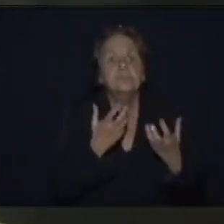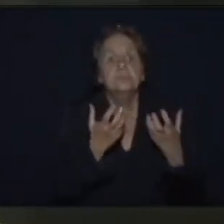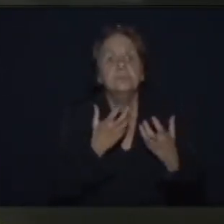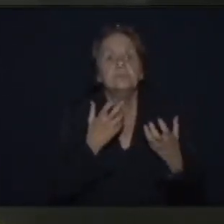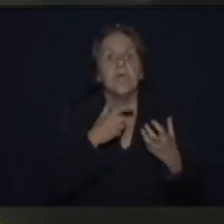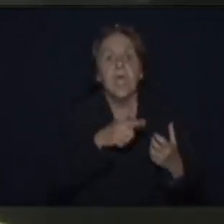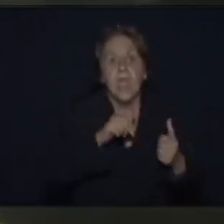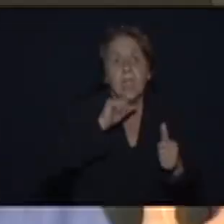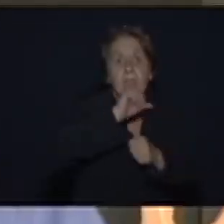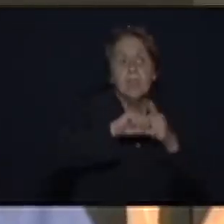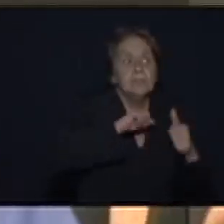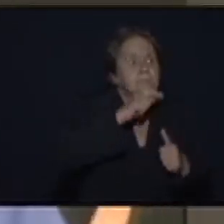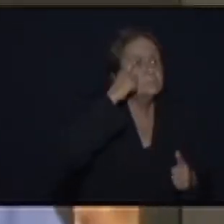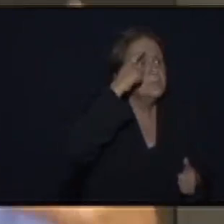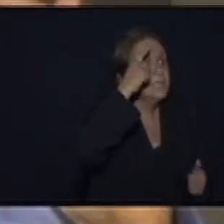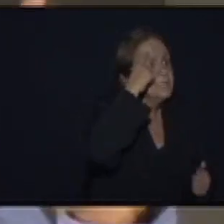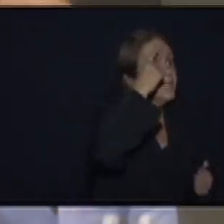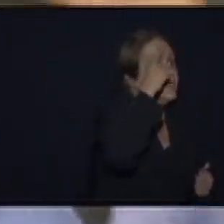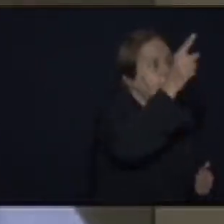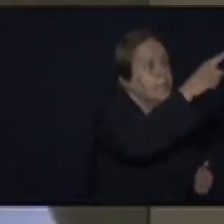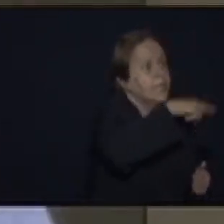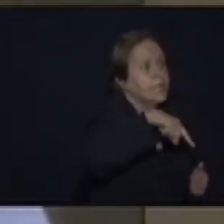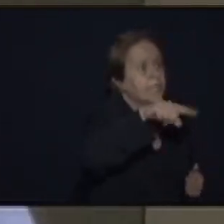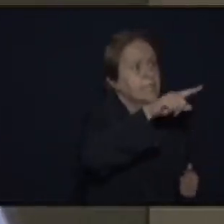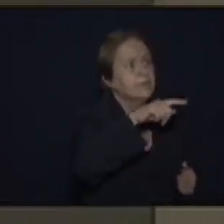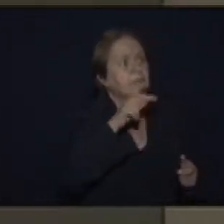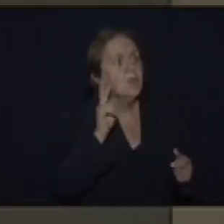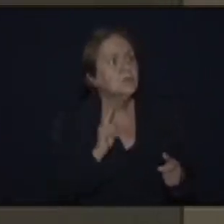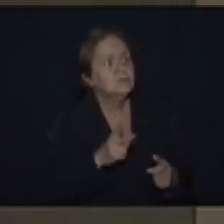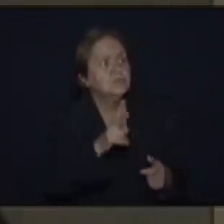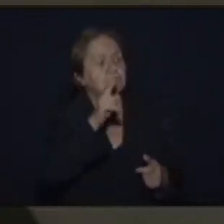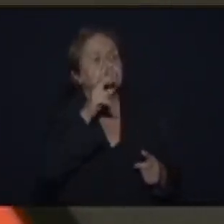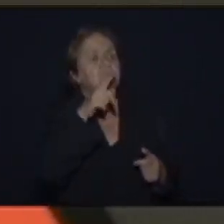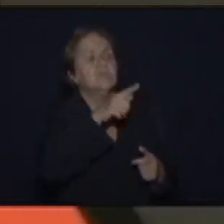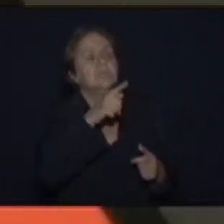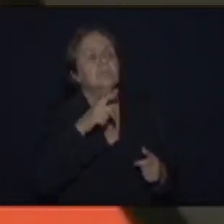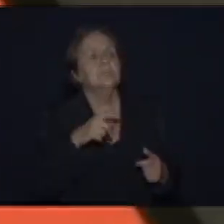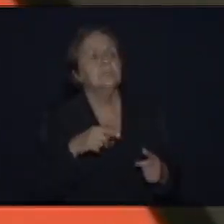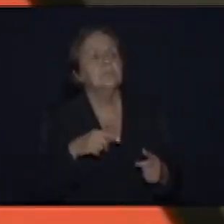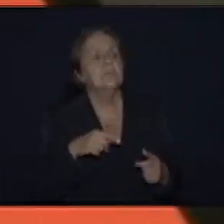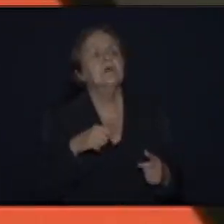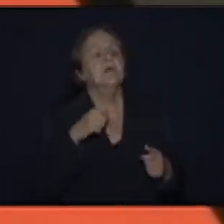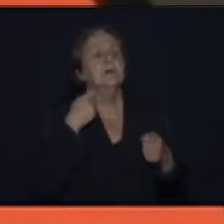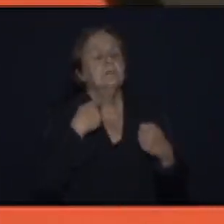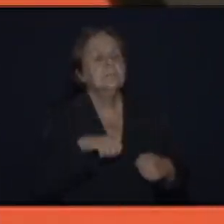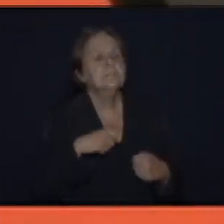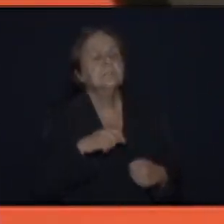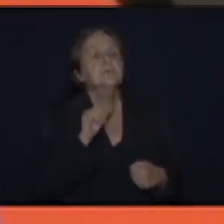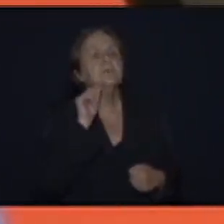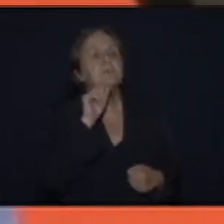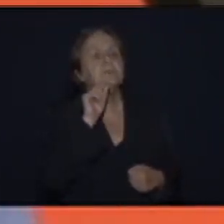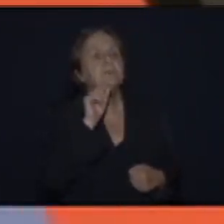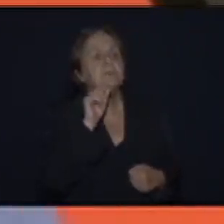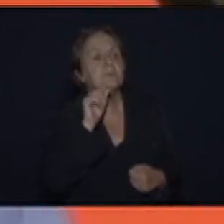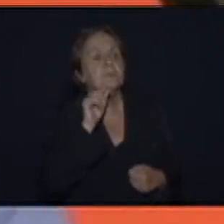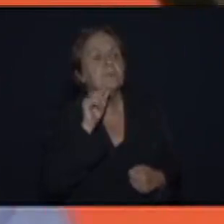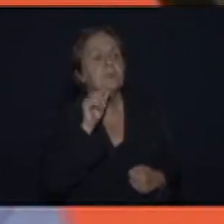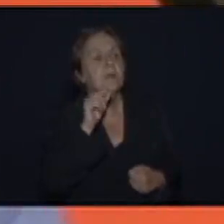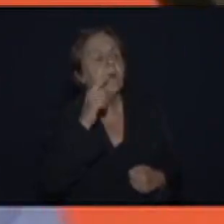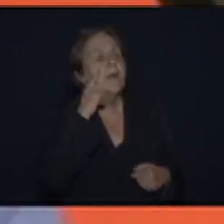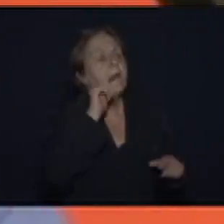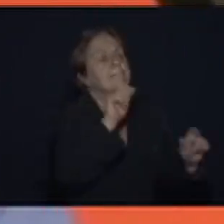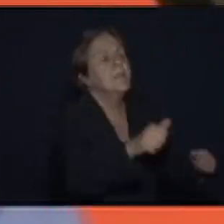ideias transformadoras que todos vocês têm e que vocês curtiram a divulgar no mundo é mobilizar as pessoas que vocês dediquem um pouquinho